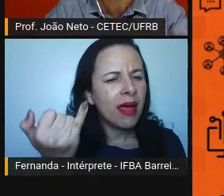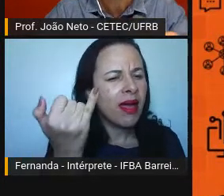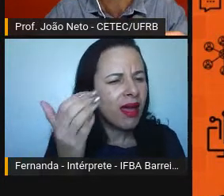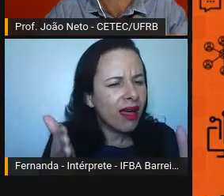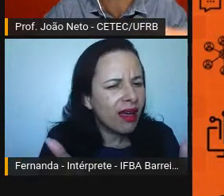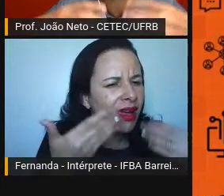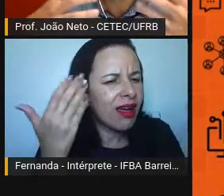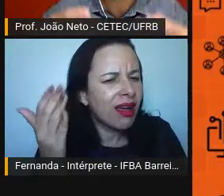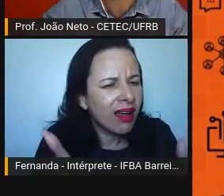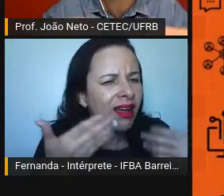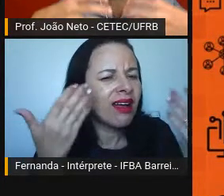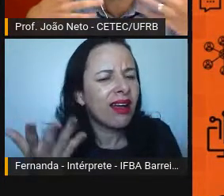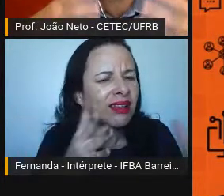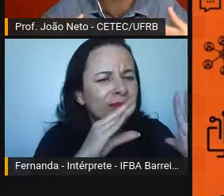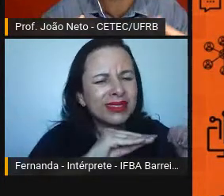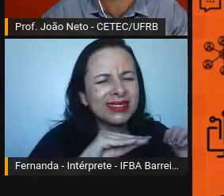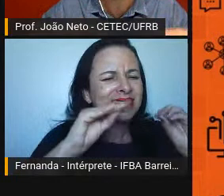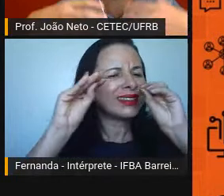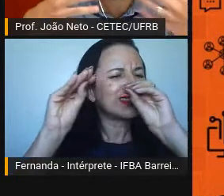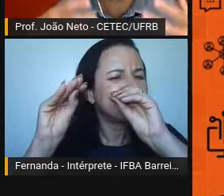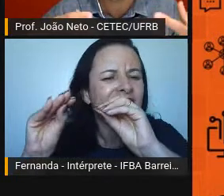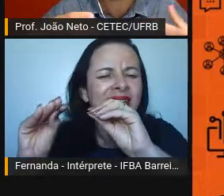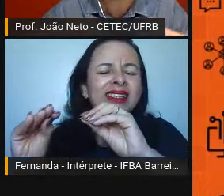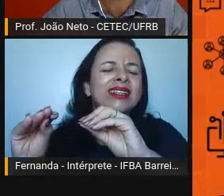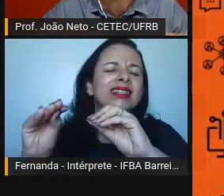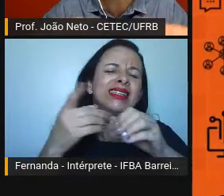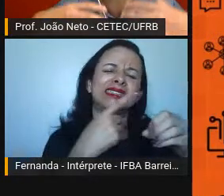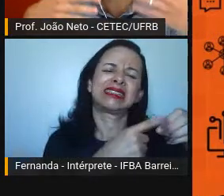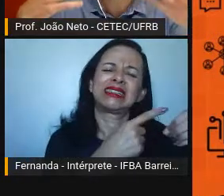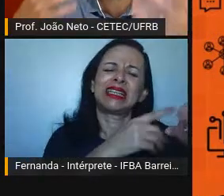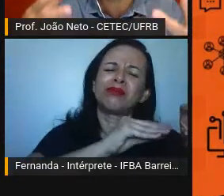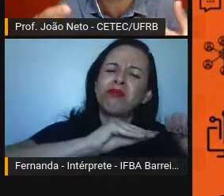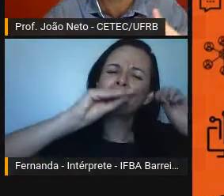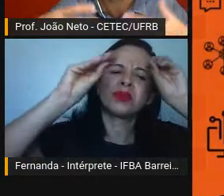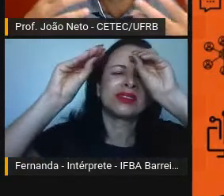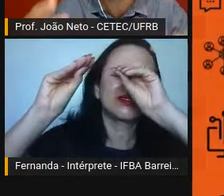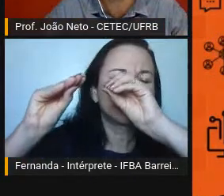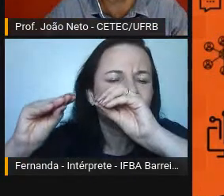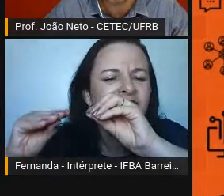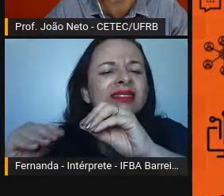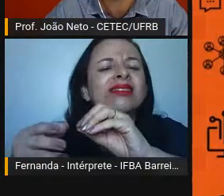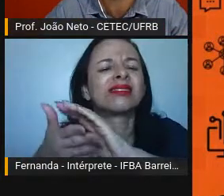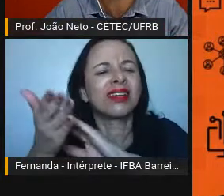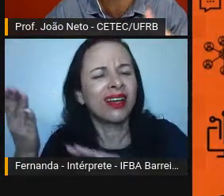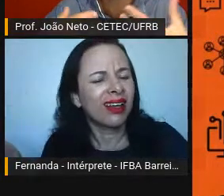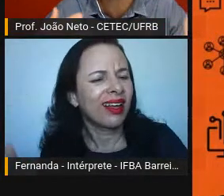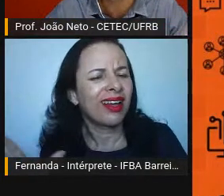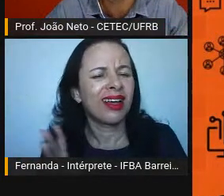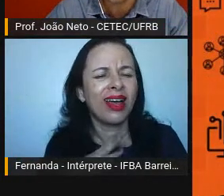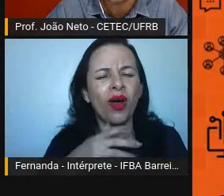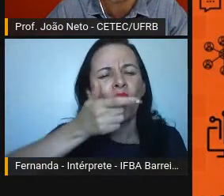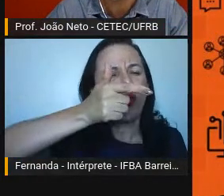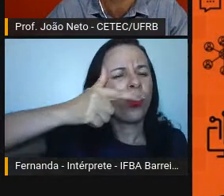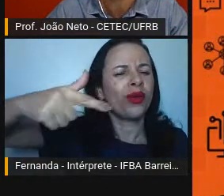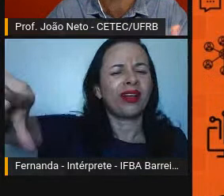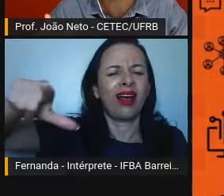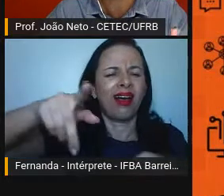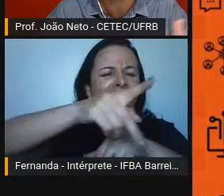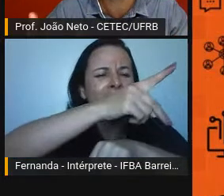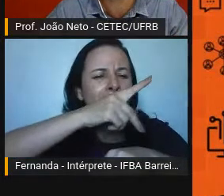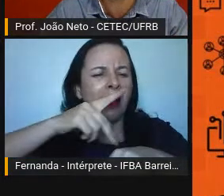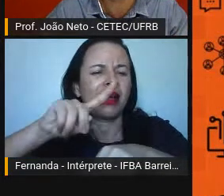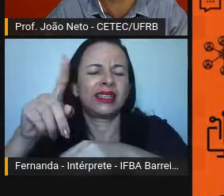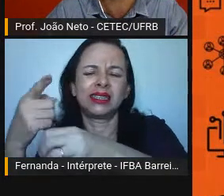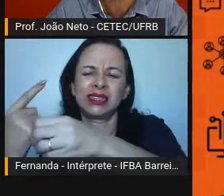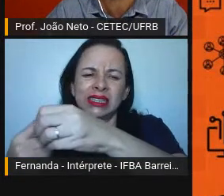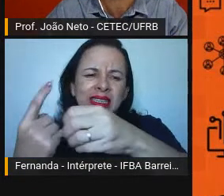intercâmbio de saírem da sua cidade das suas casas irem explorar outros universos que a gente tem muito ganhar